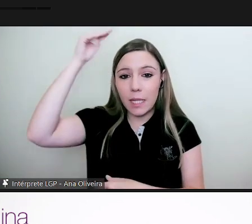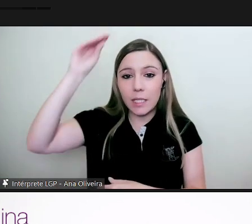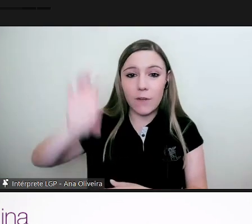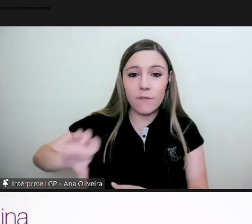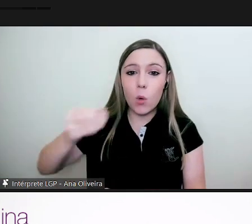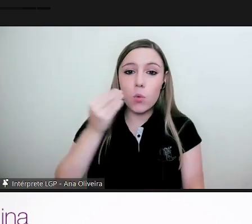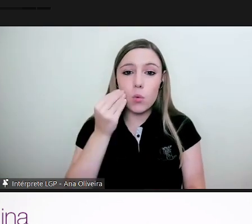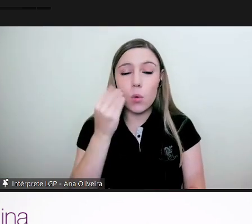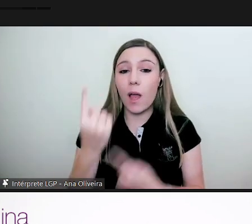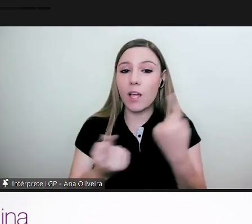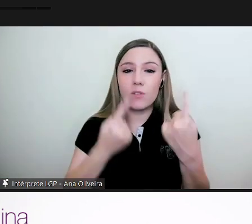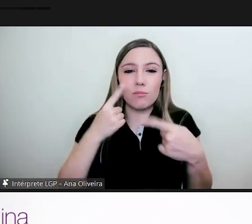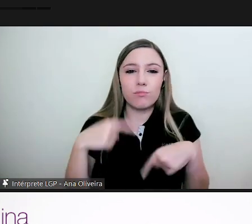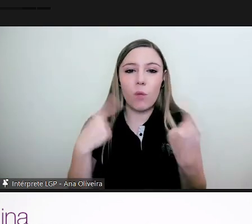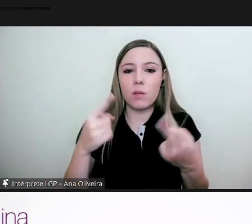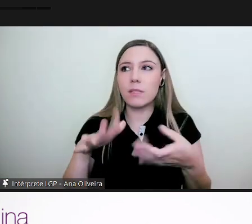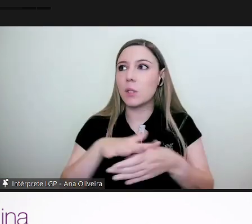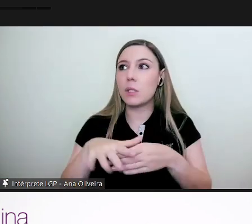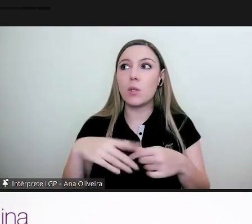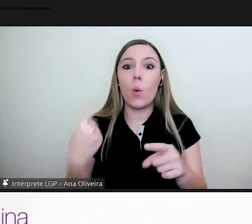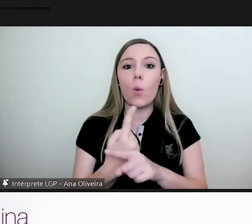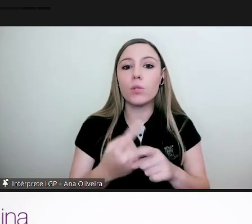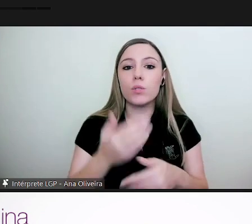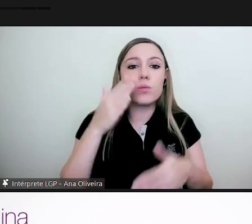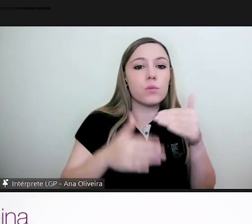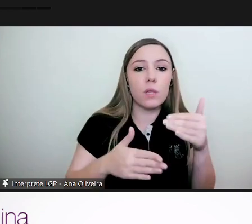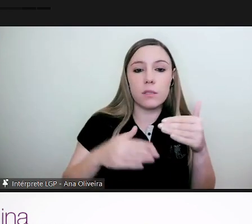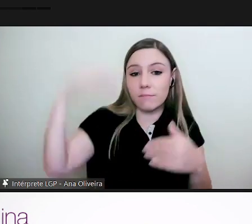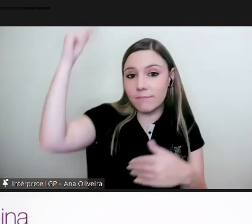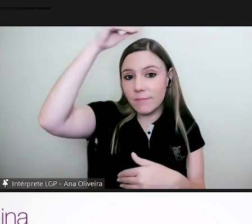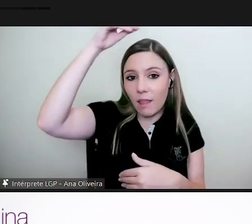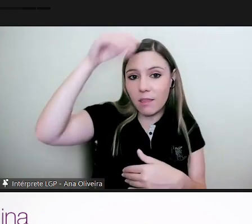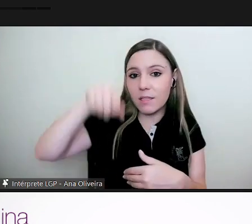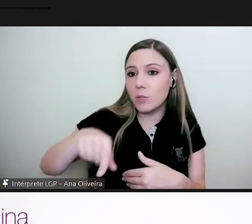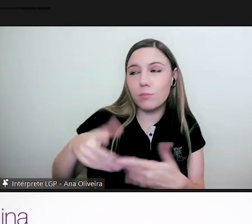aqui uma imagem de que, de facto, o que se passa no mundo rural